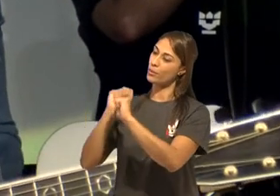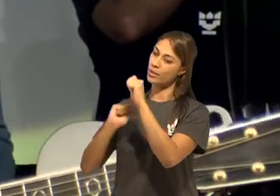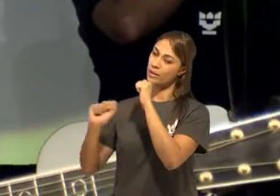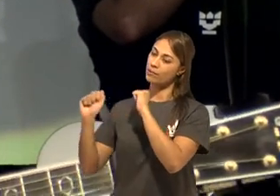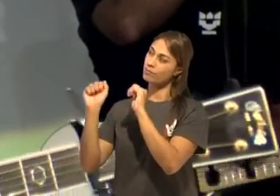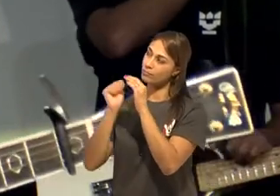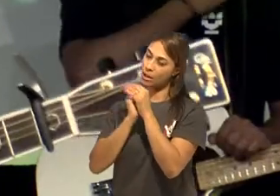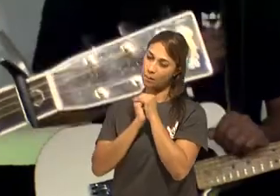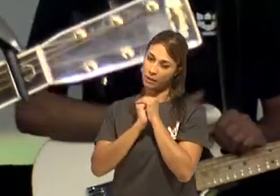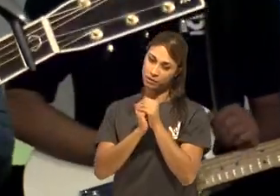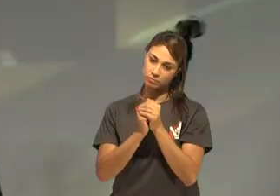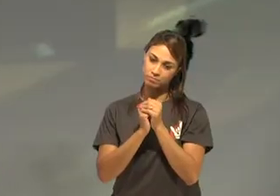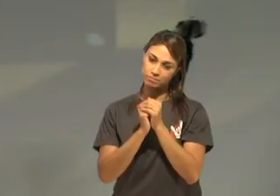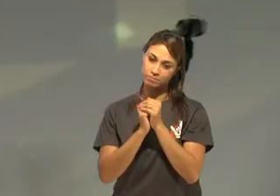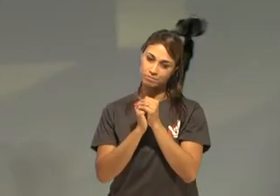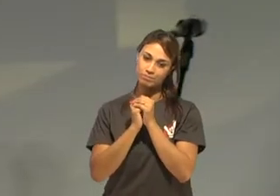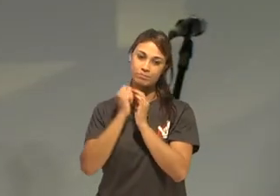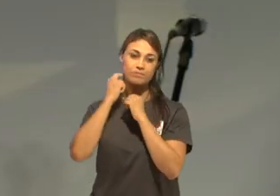Amém.